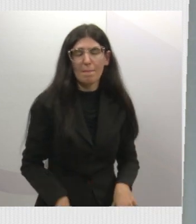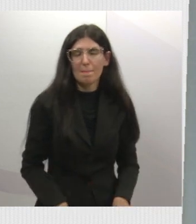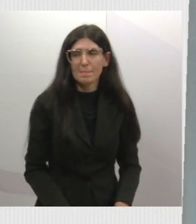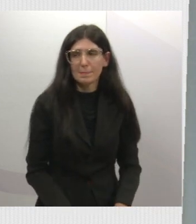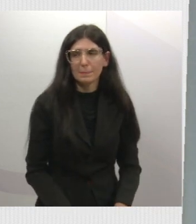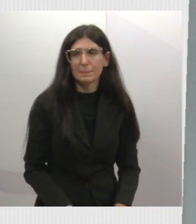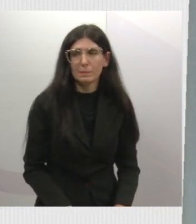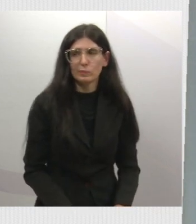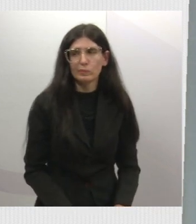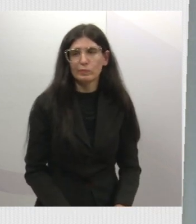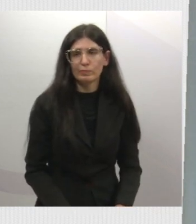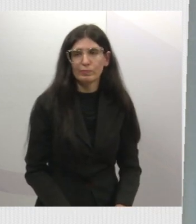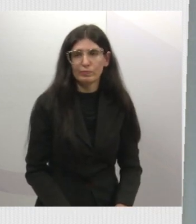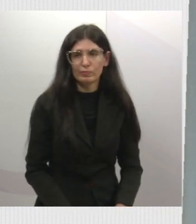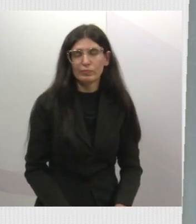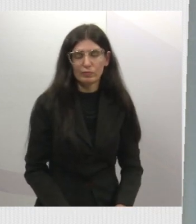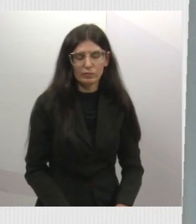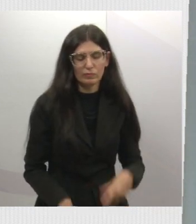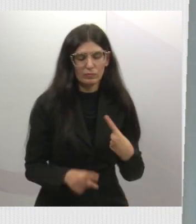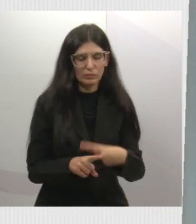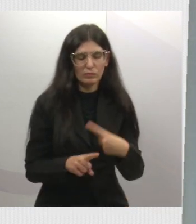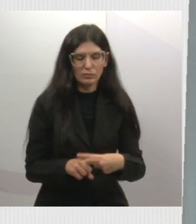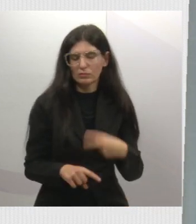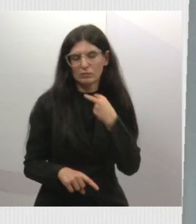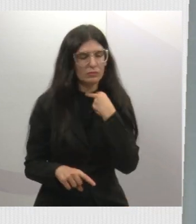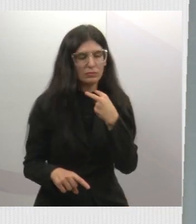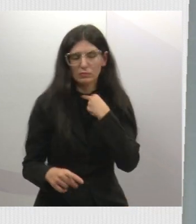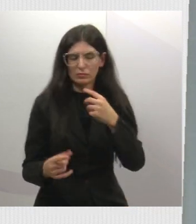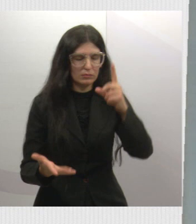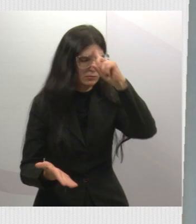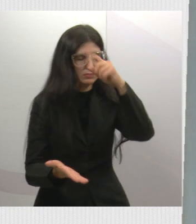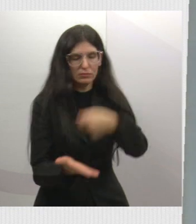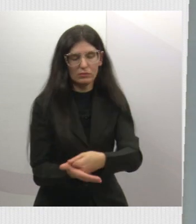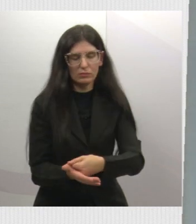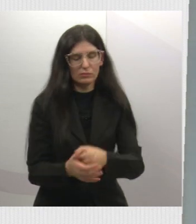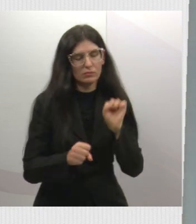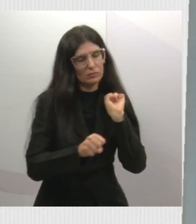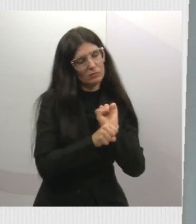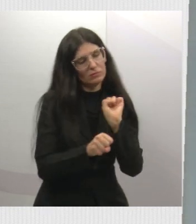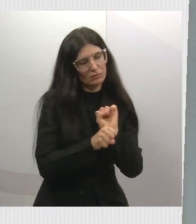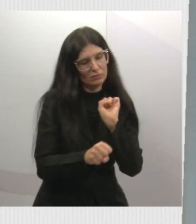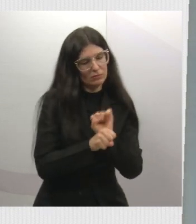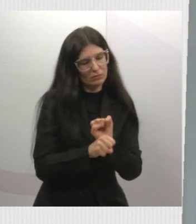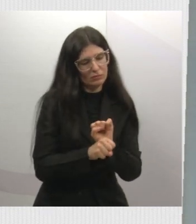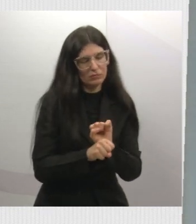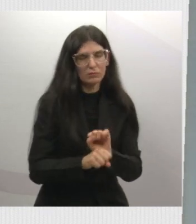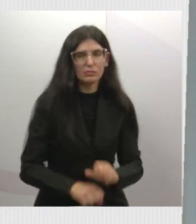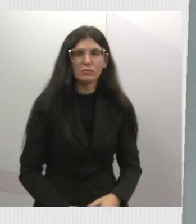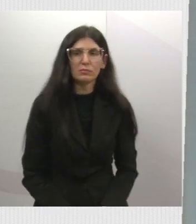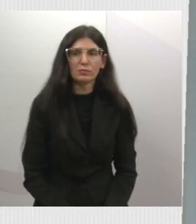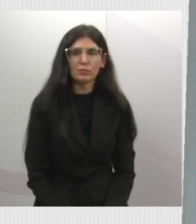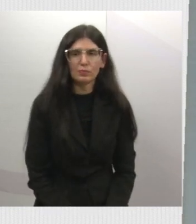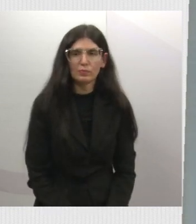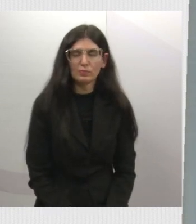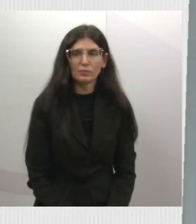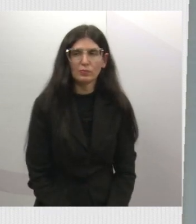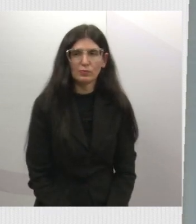informação não foi ainda auferida, como serviço ou material não foi entregue.